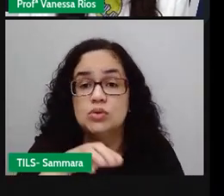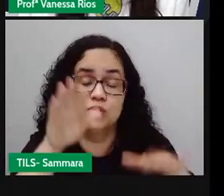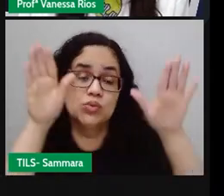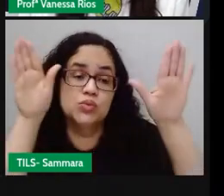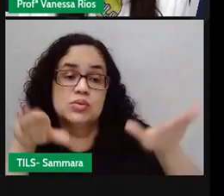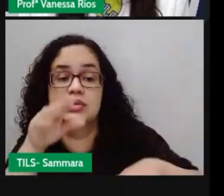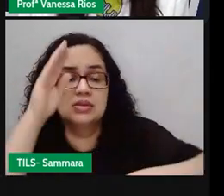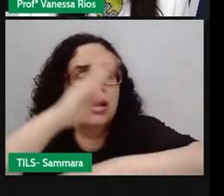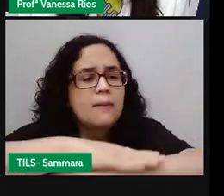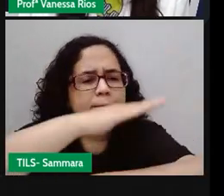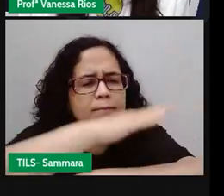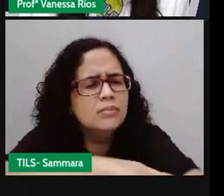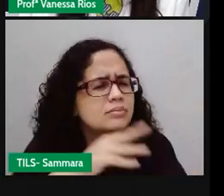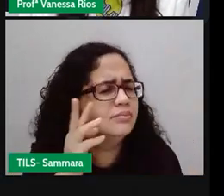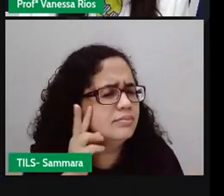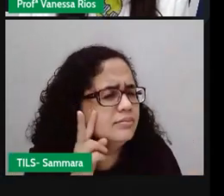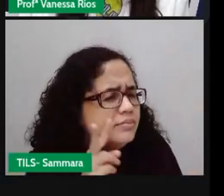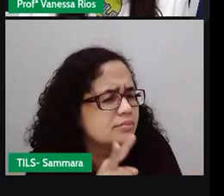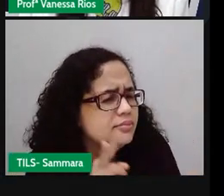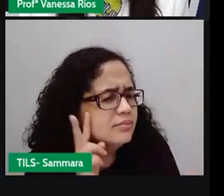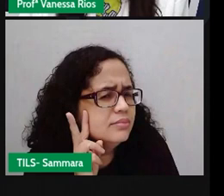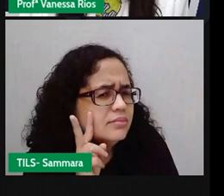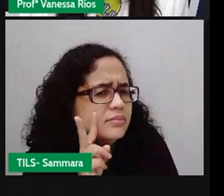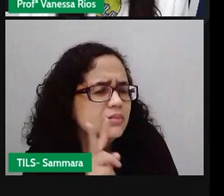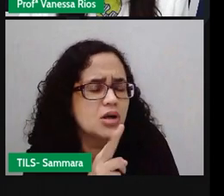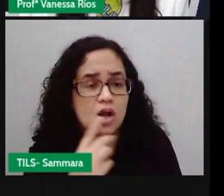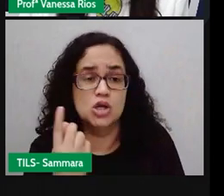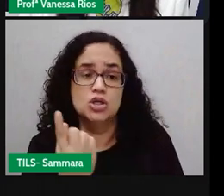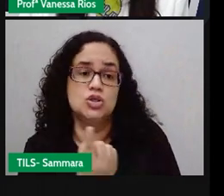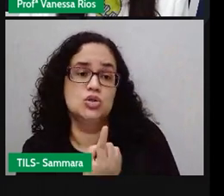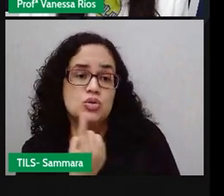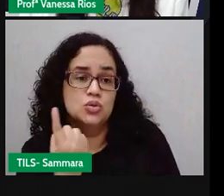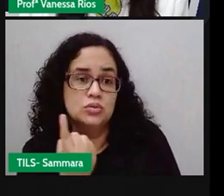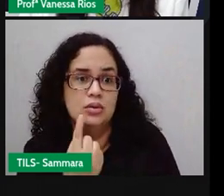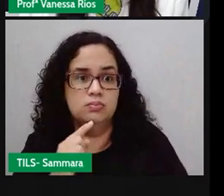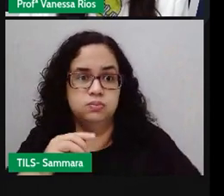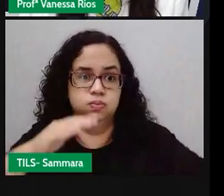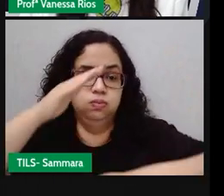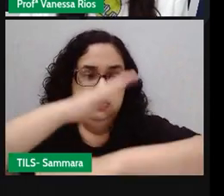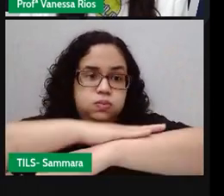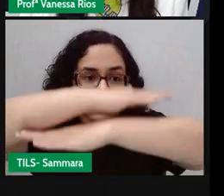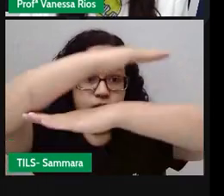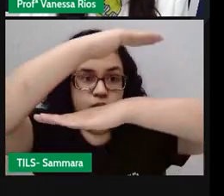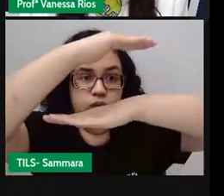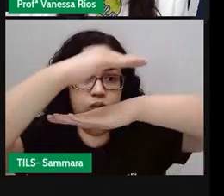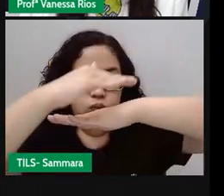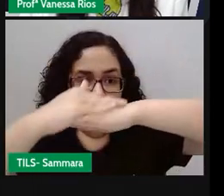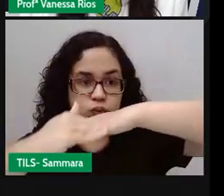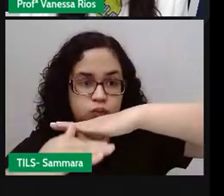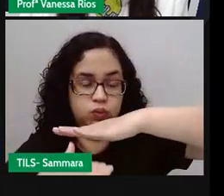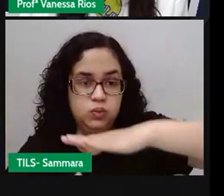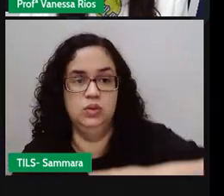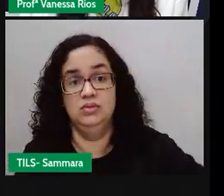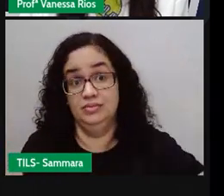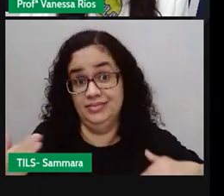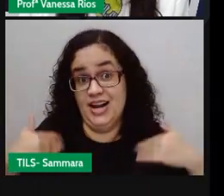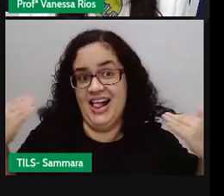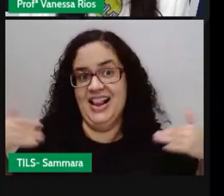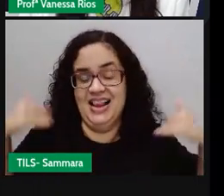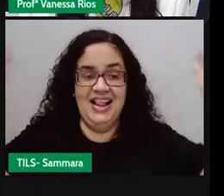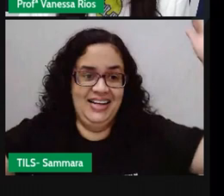sapo aproveitou para espiar e vendo que estava sozinho, deu um pulo e saltou da viola, todo contente.